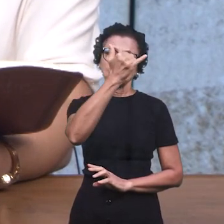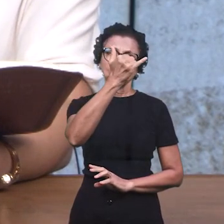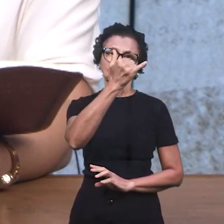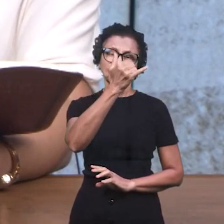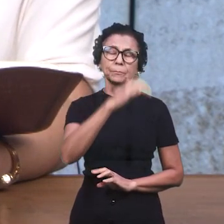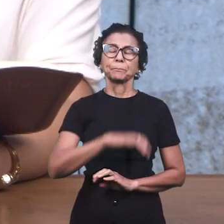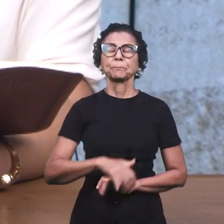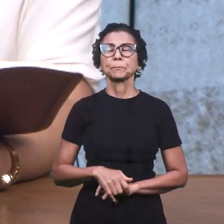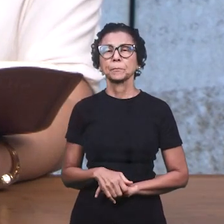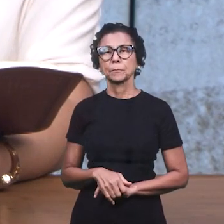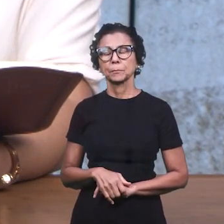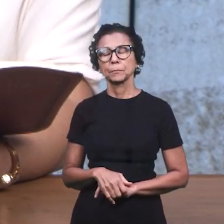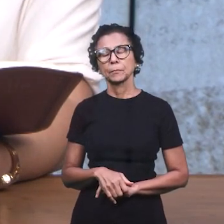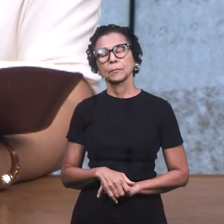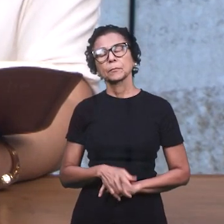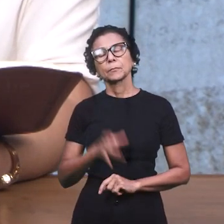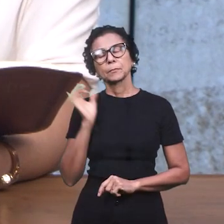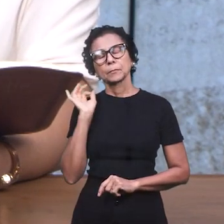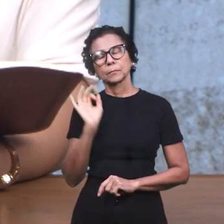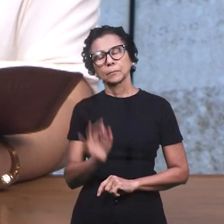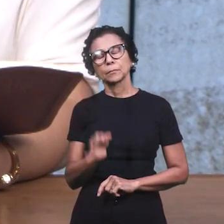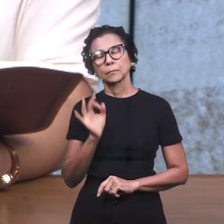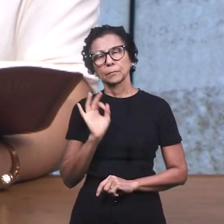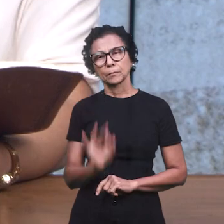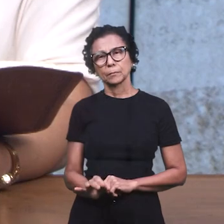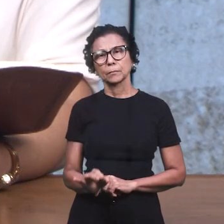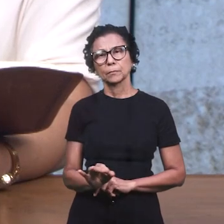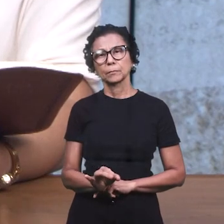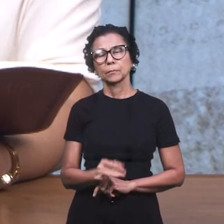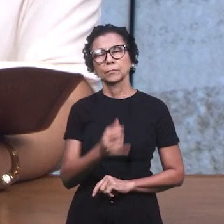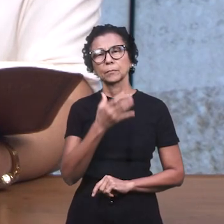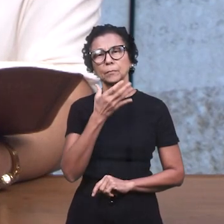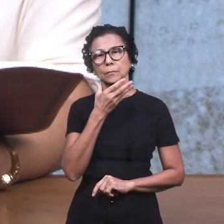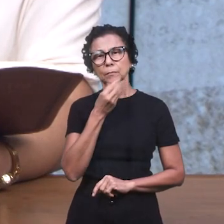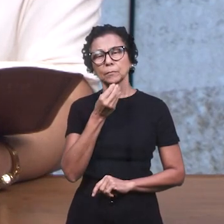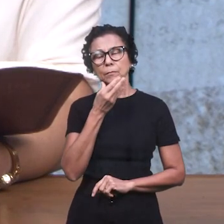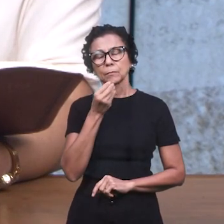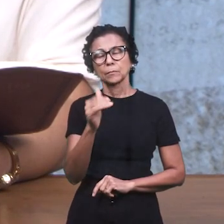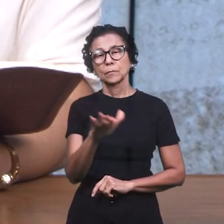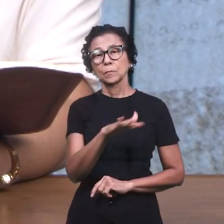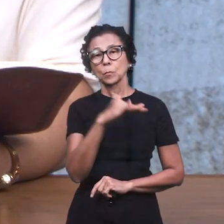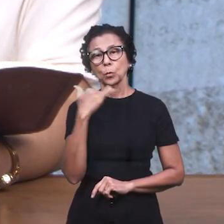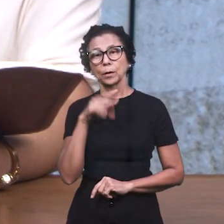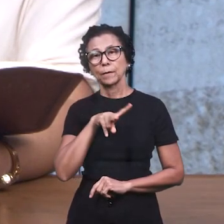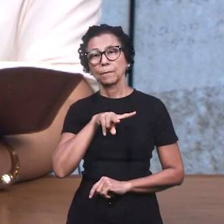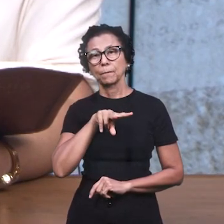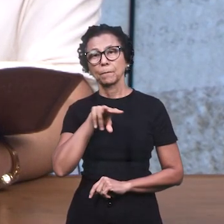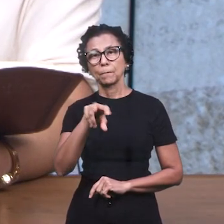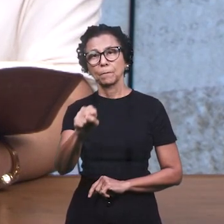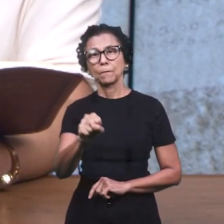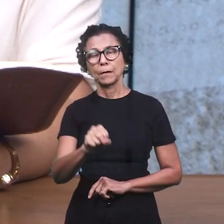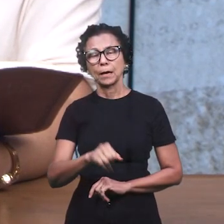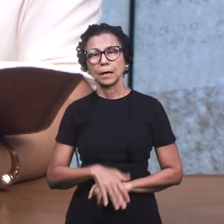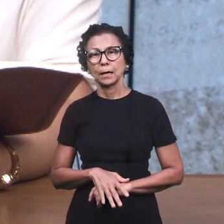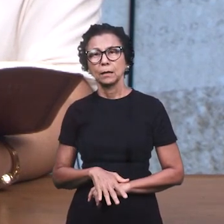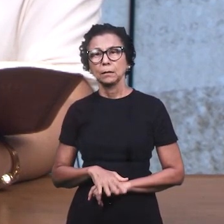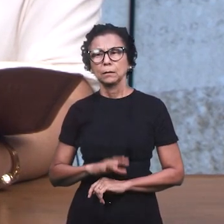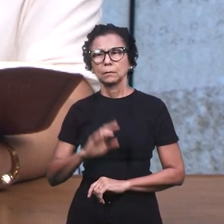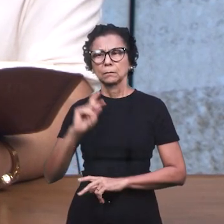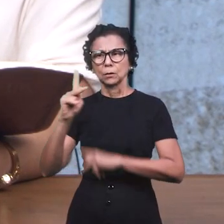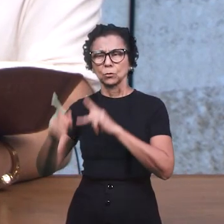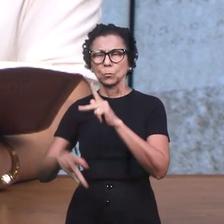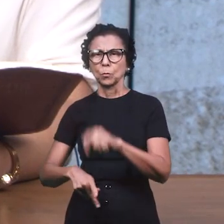Moisés: certamente morrerá o tal homem, toda a congregação com pedras o